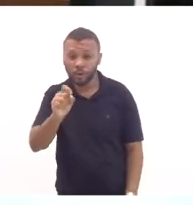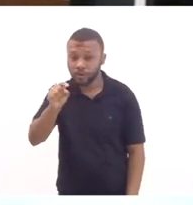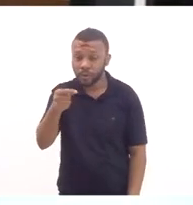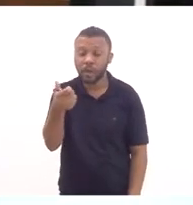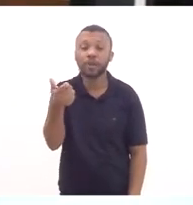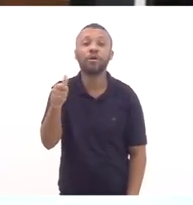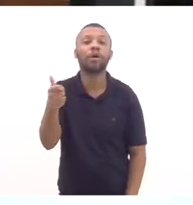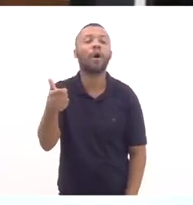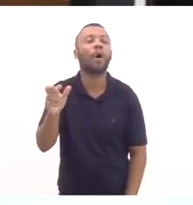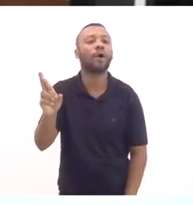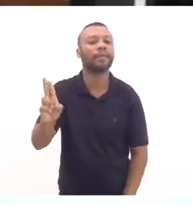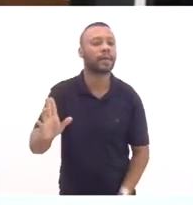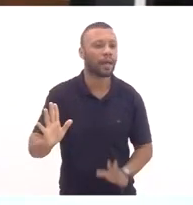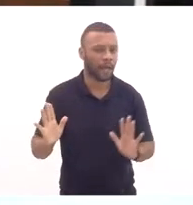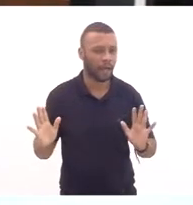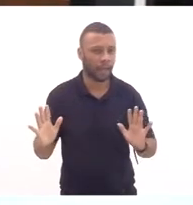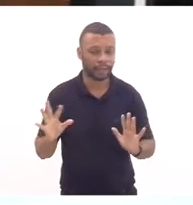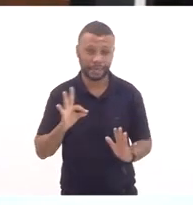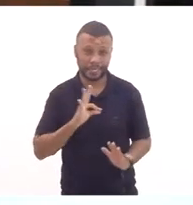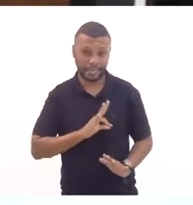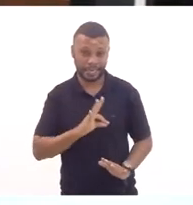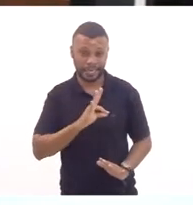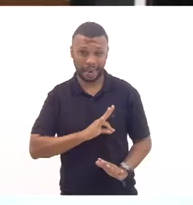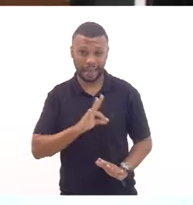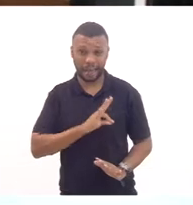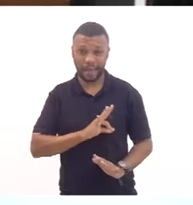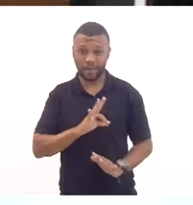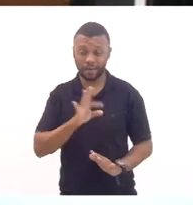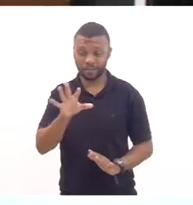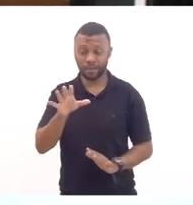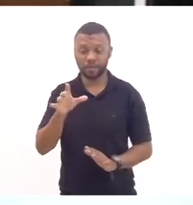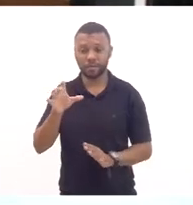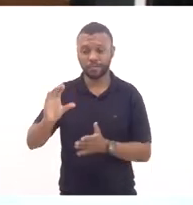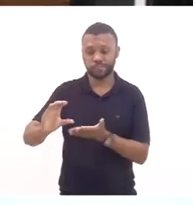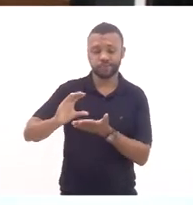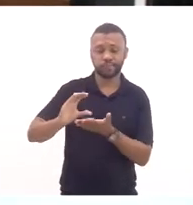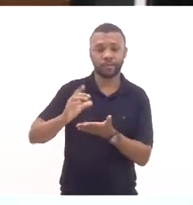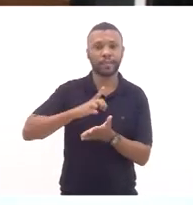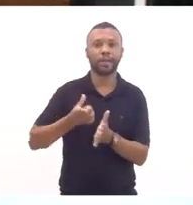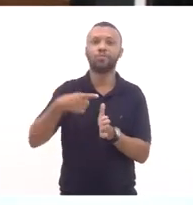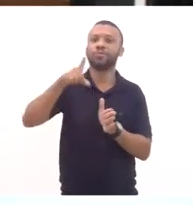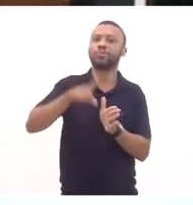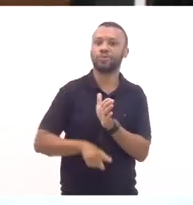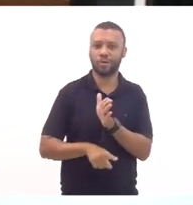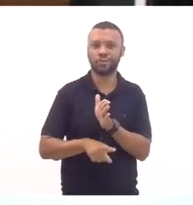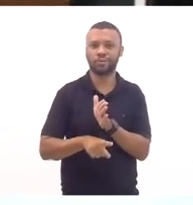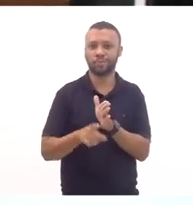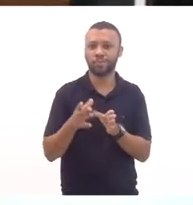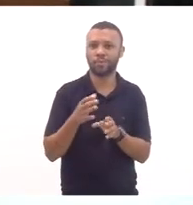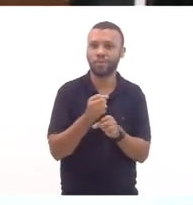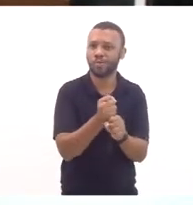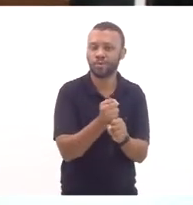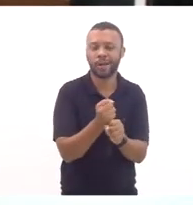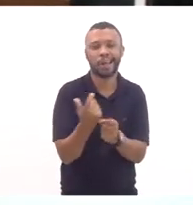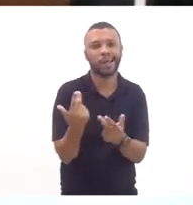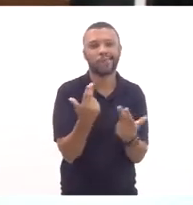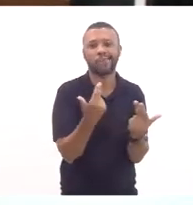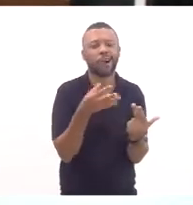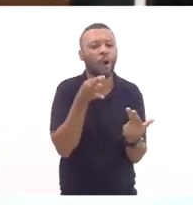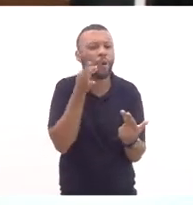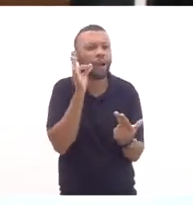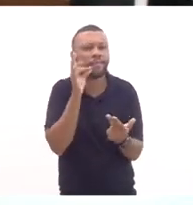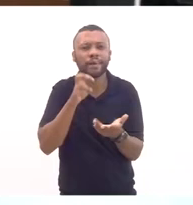R$ 1.238,11? E esse salário bruto vem para o líquido, como um café da manhã